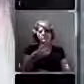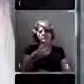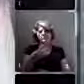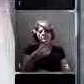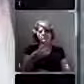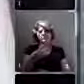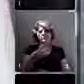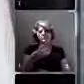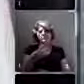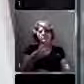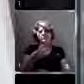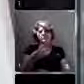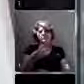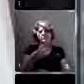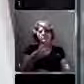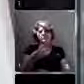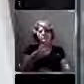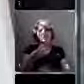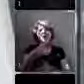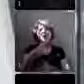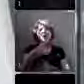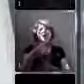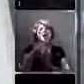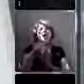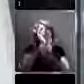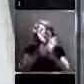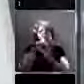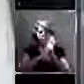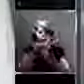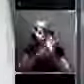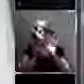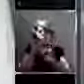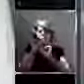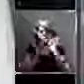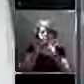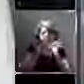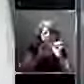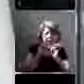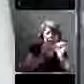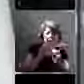Crédito para o projeto, que é a ficha do projeto modificada.